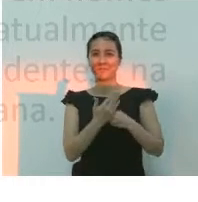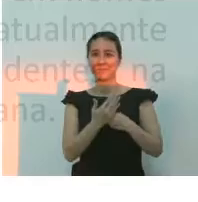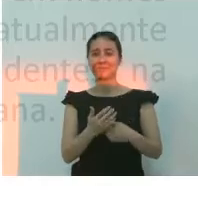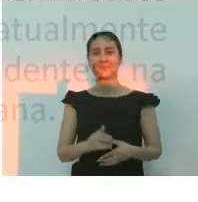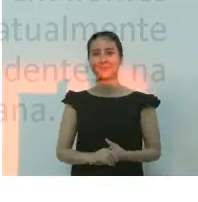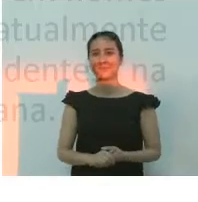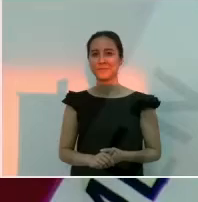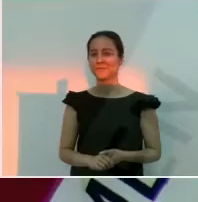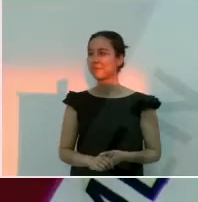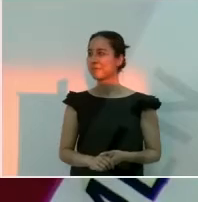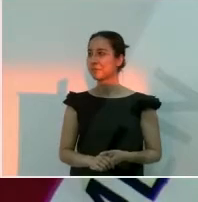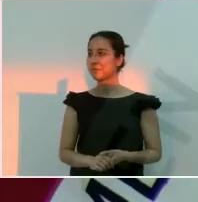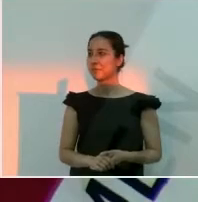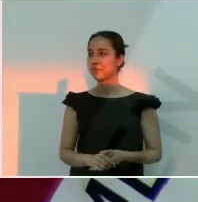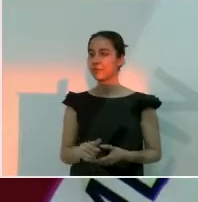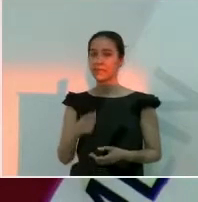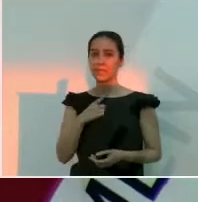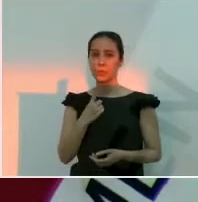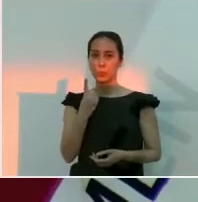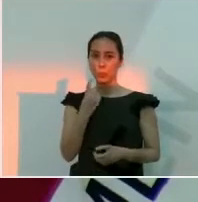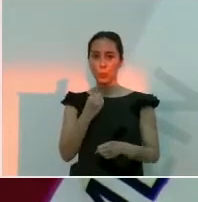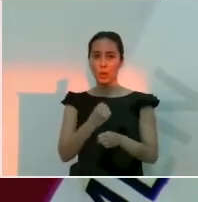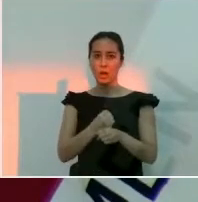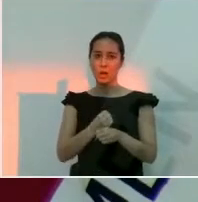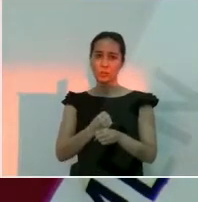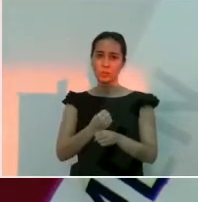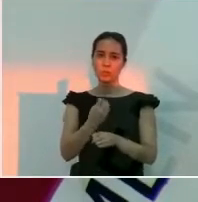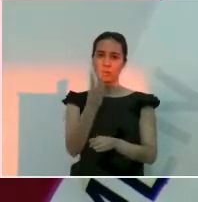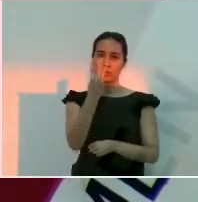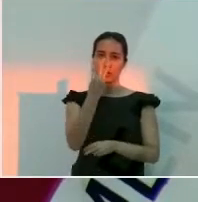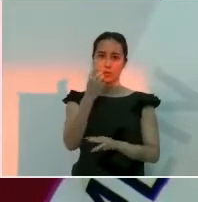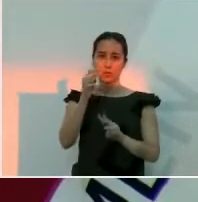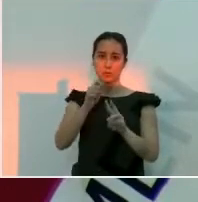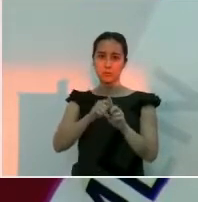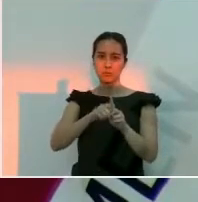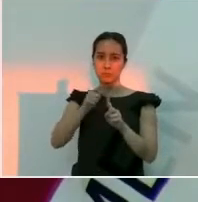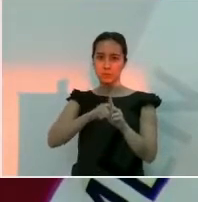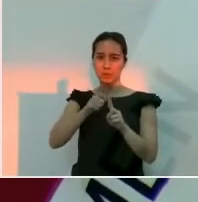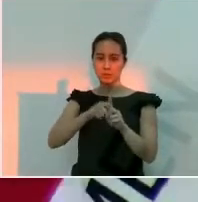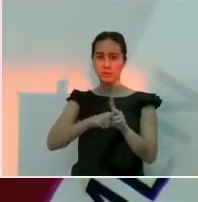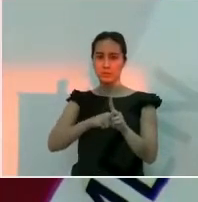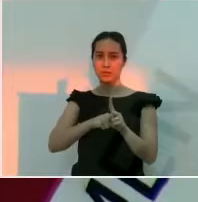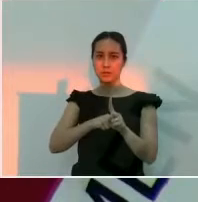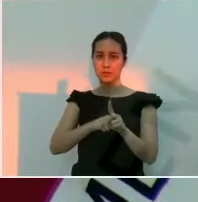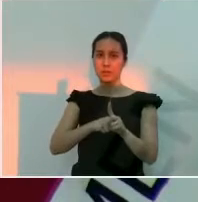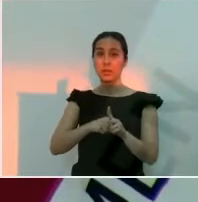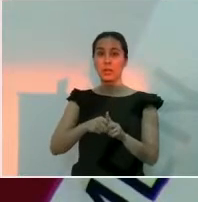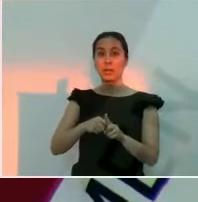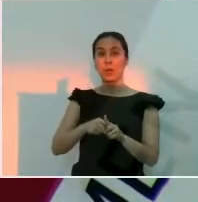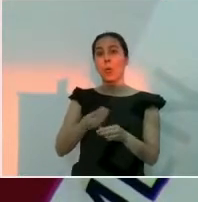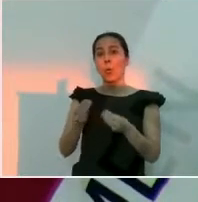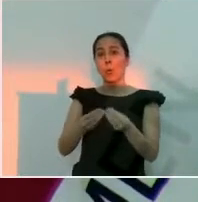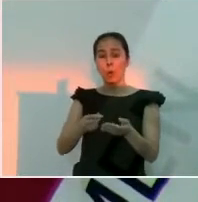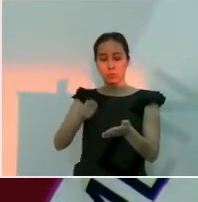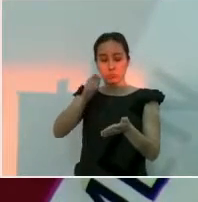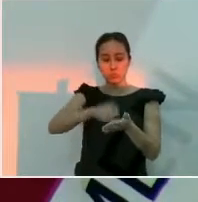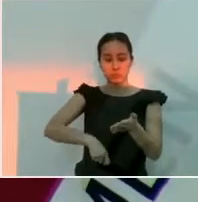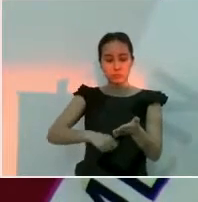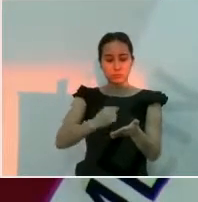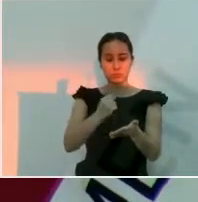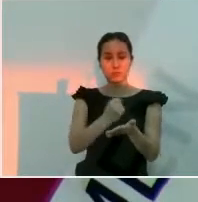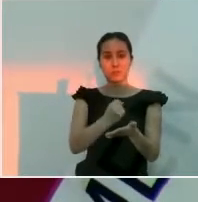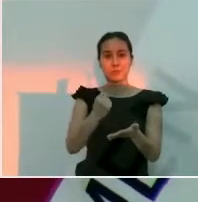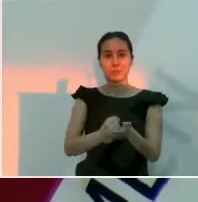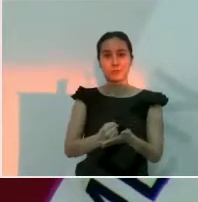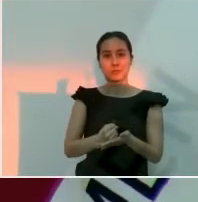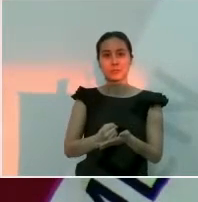um ano e três meses sabe como é que registraram no livro de entrada josep